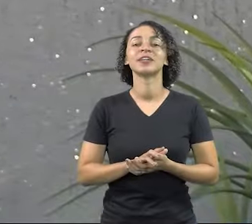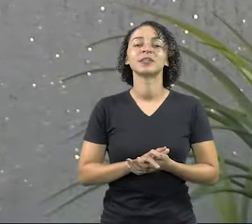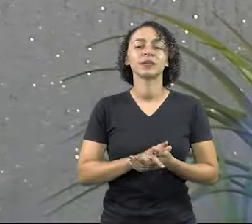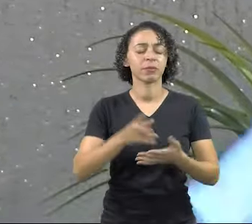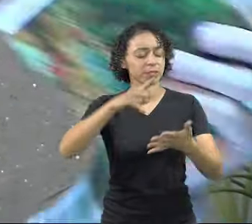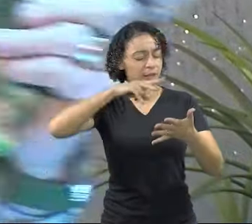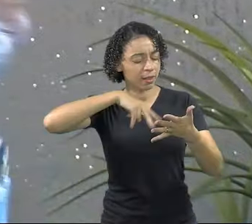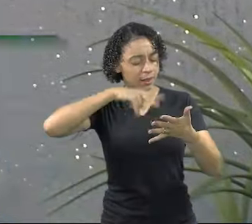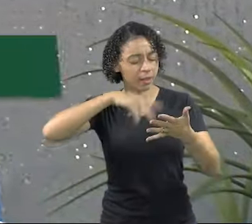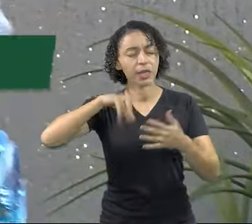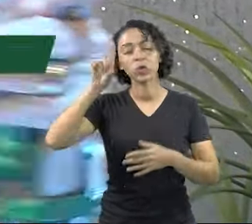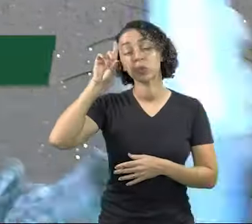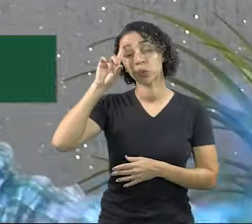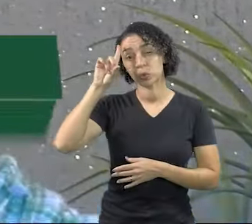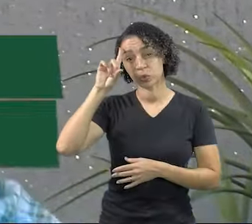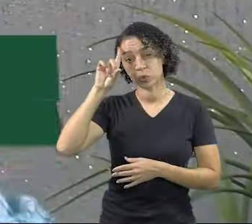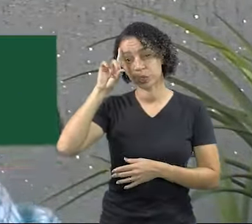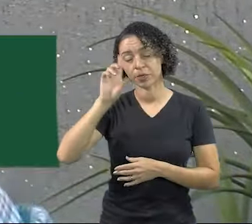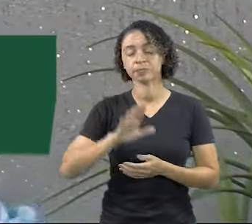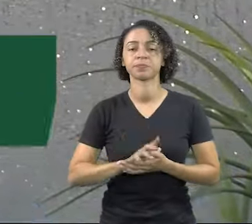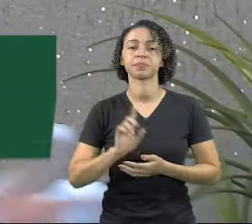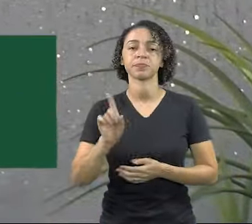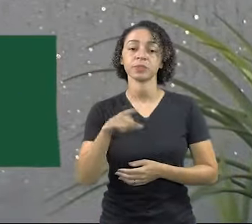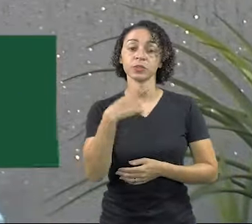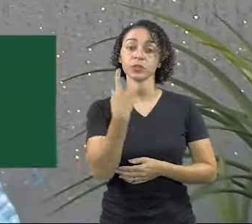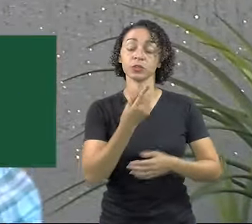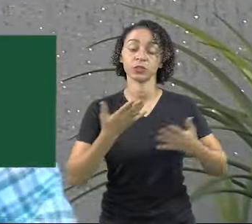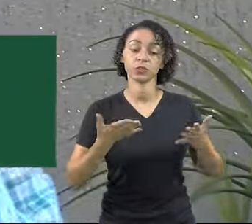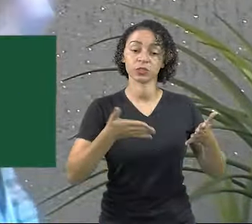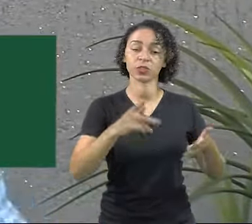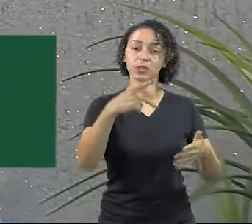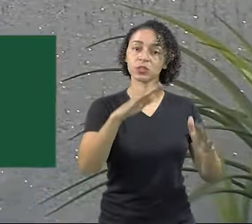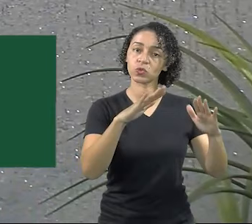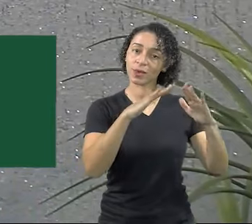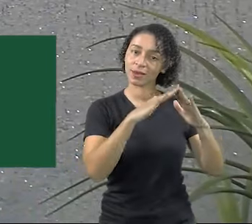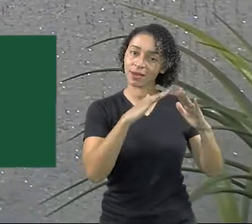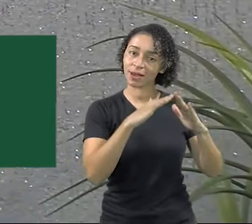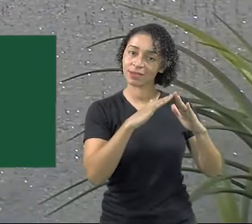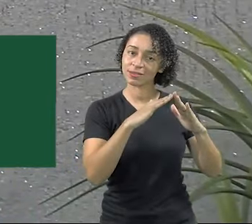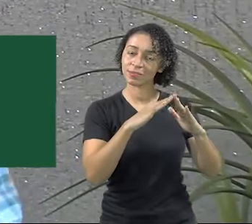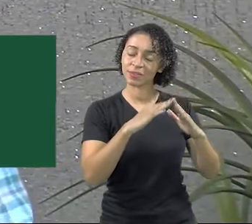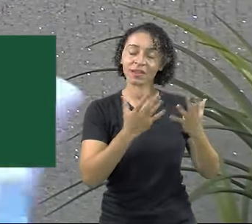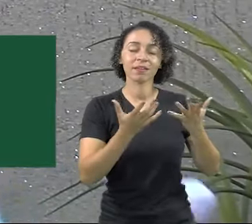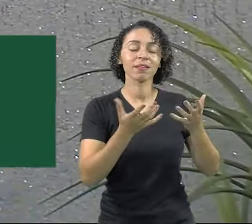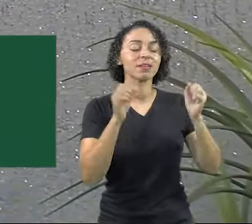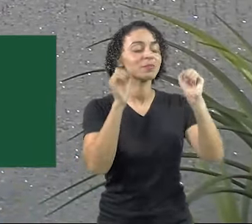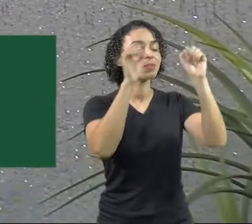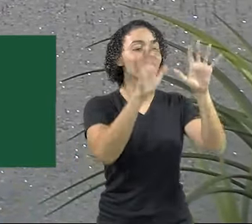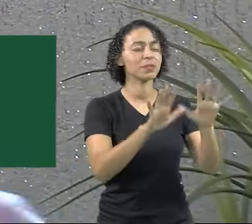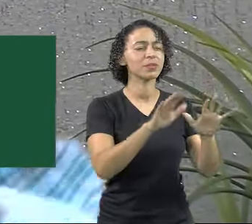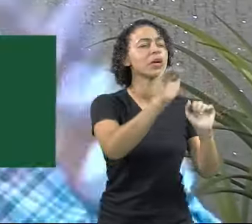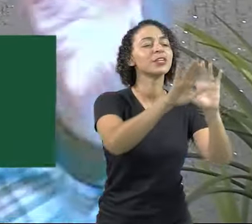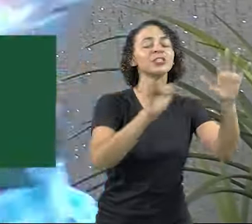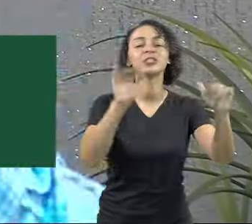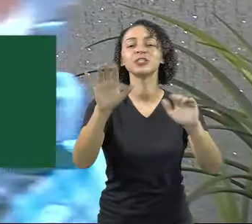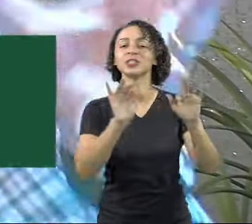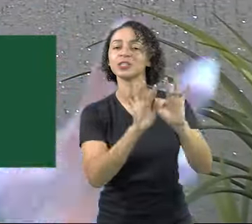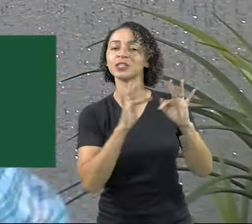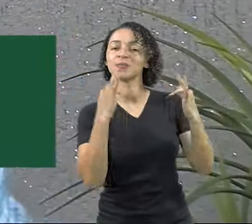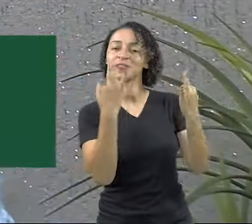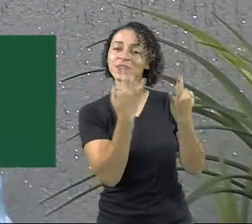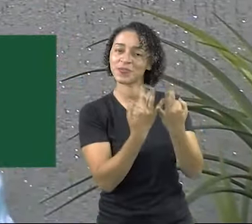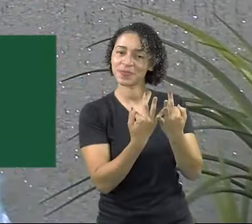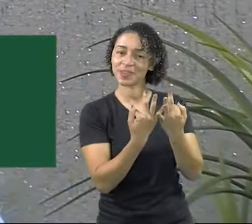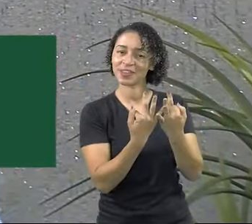é um devocional muito lindo então nós ao chegarmos em sua casa Queremos ser uma bênção reúna a sua